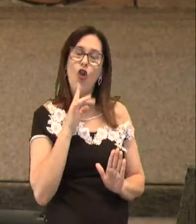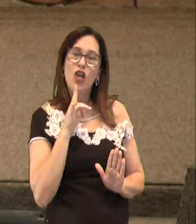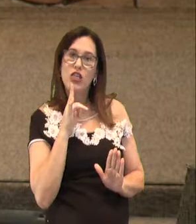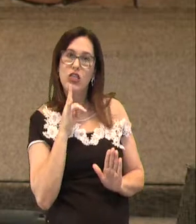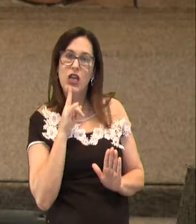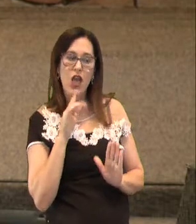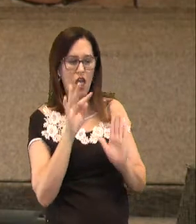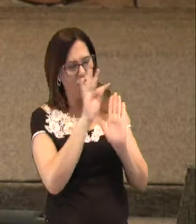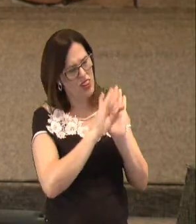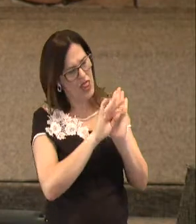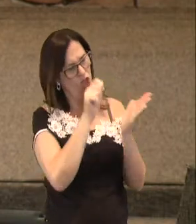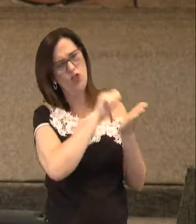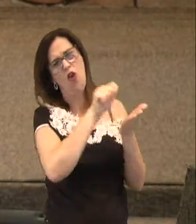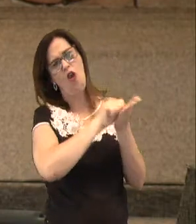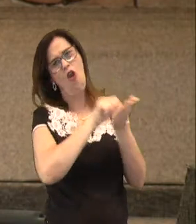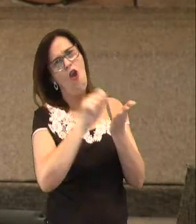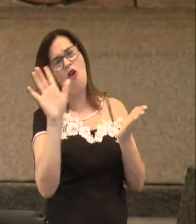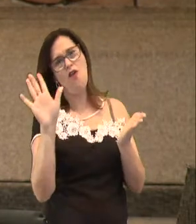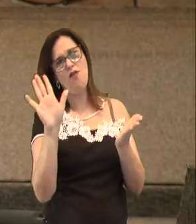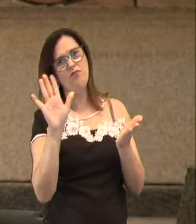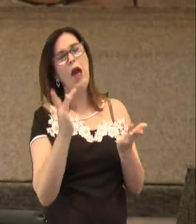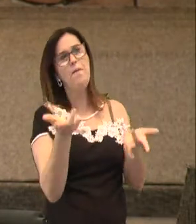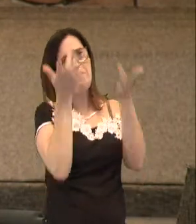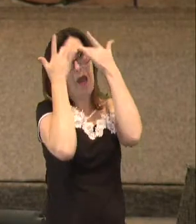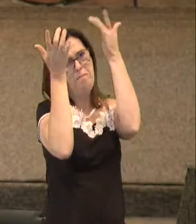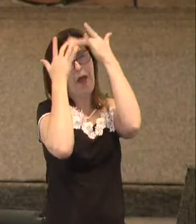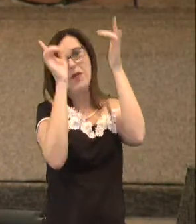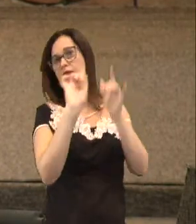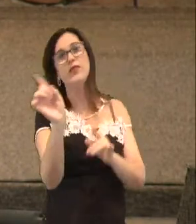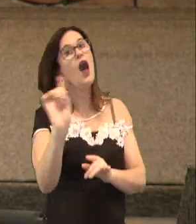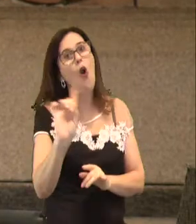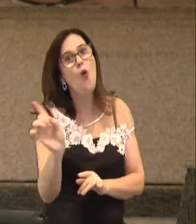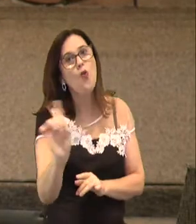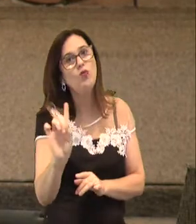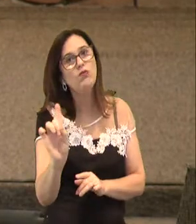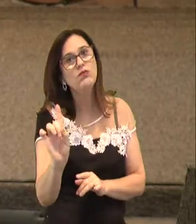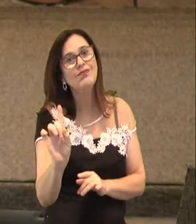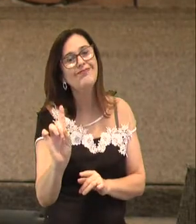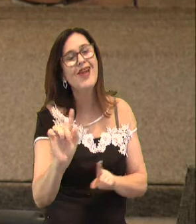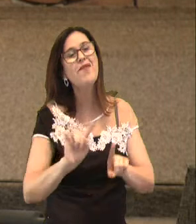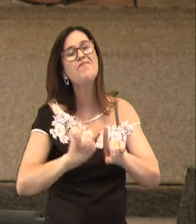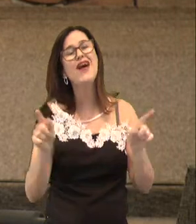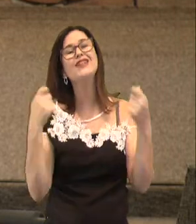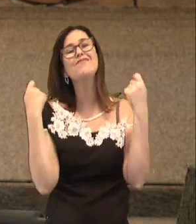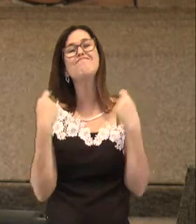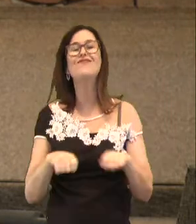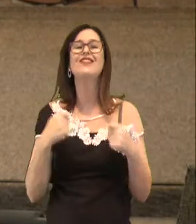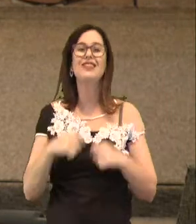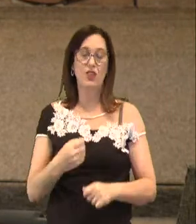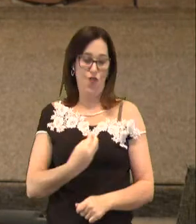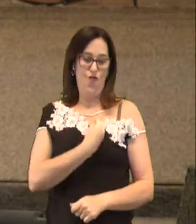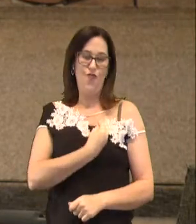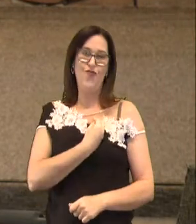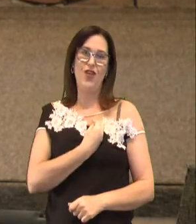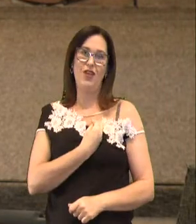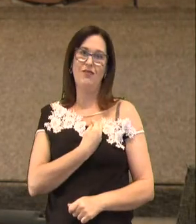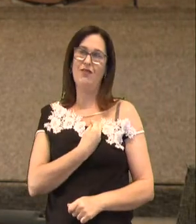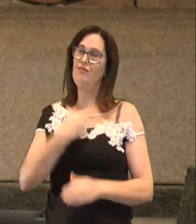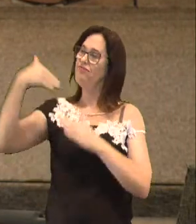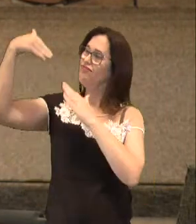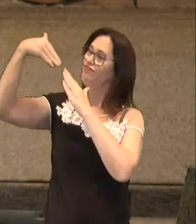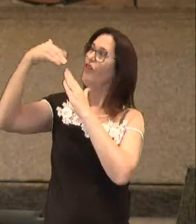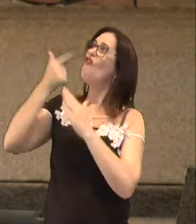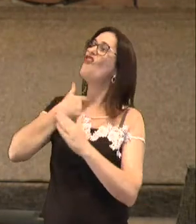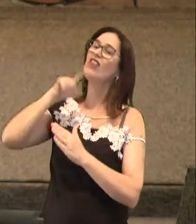o texto escrito e tê-lo decorado na mente, mas era necessário viver conforme a vontade